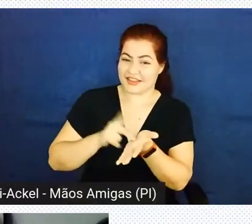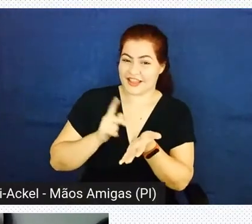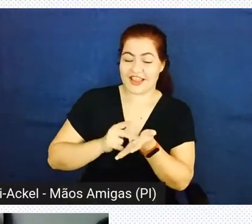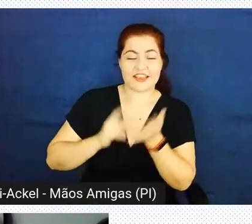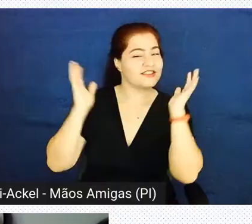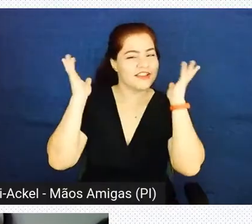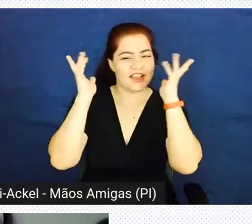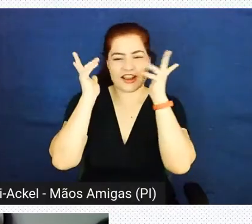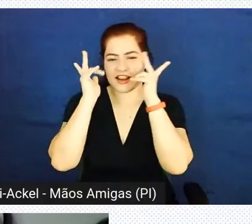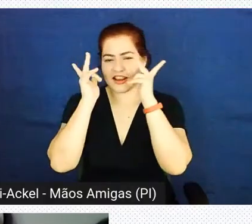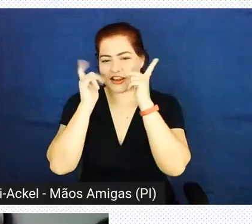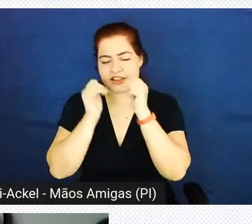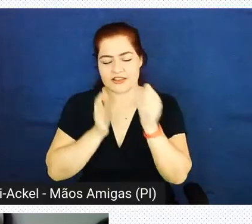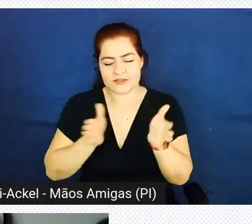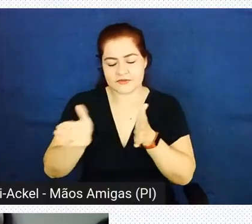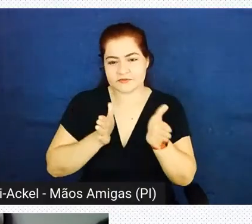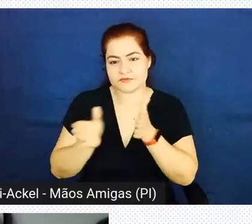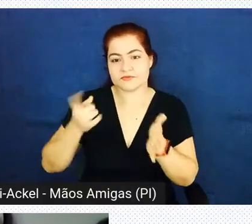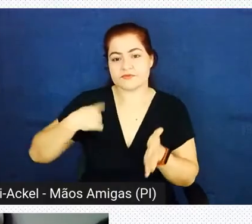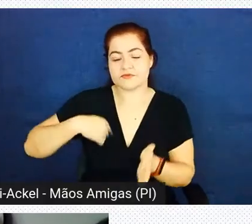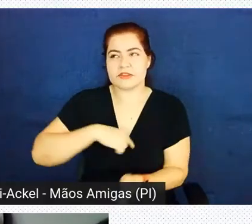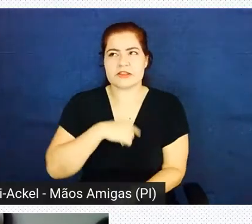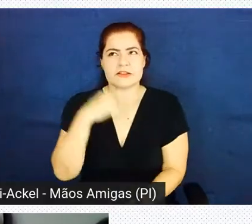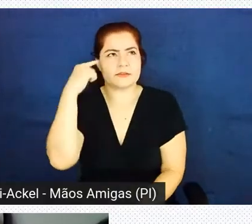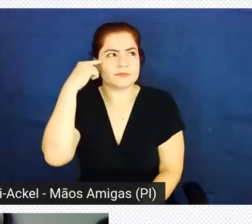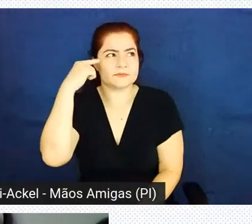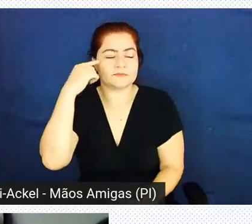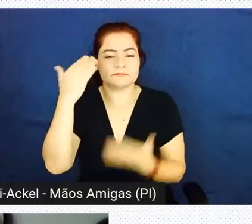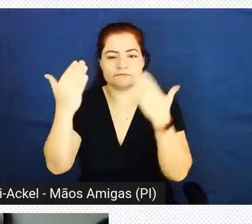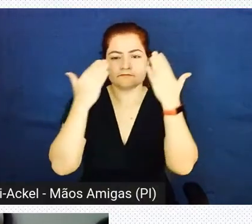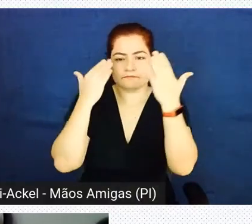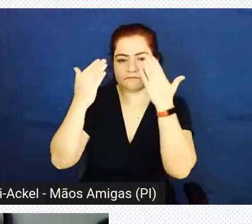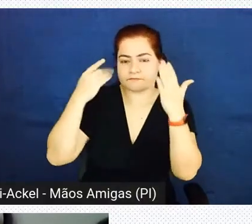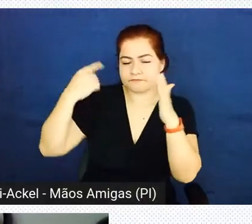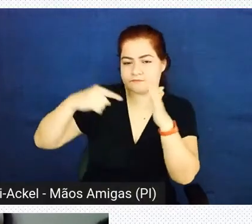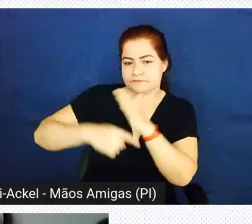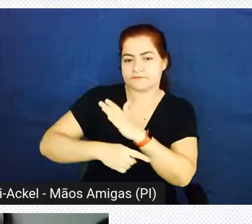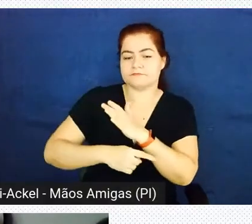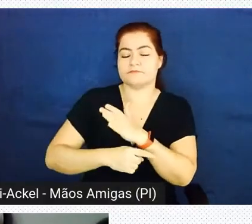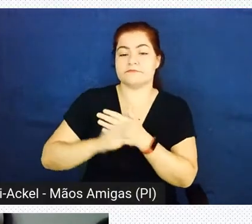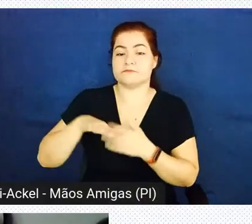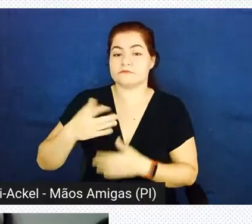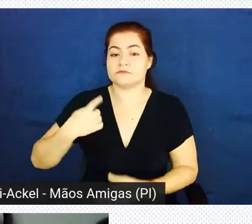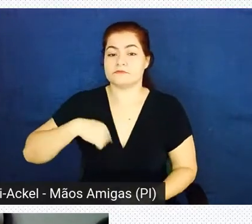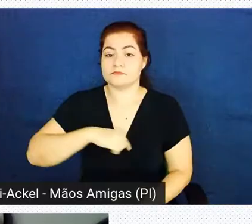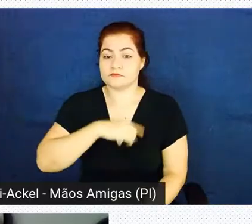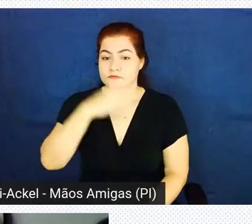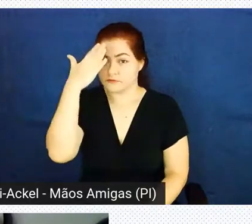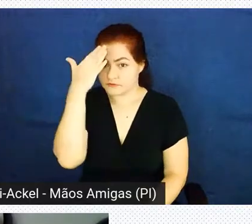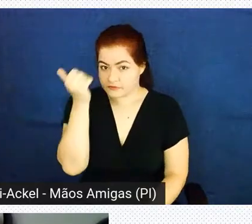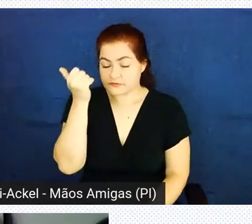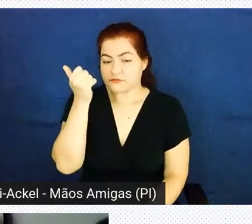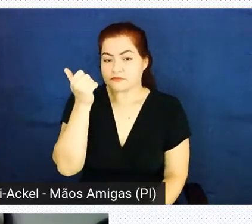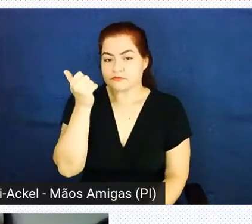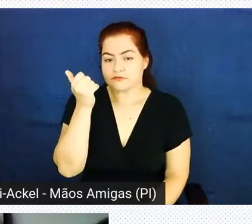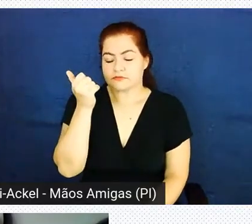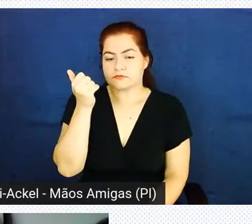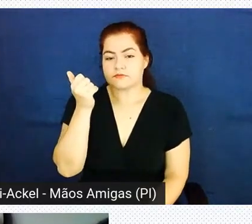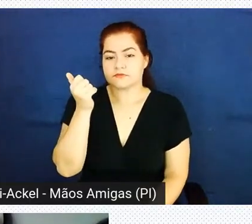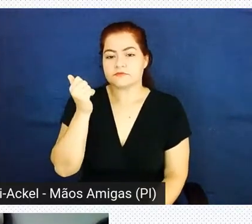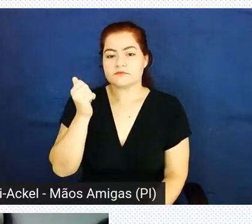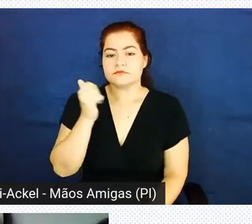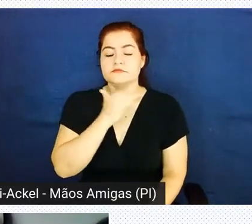essa passagem, que nos leva a tantas reflexões, né? Quando a gente sabe que esta